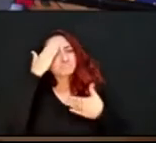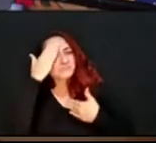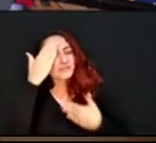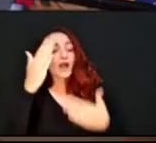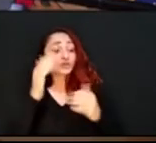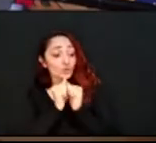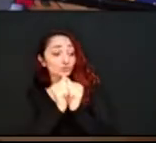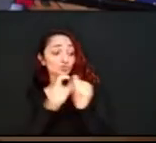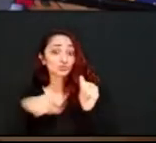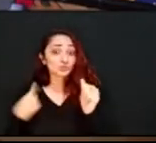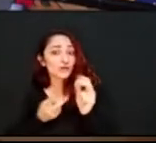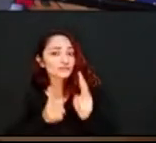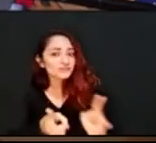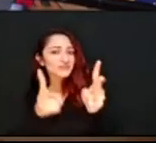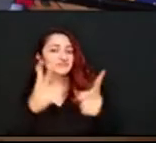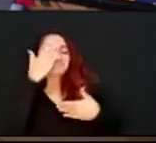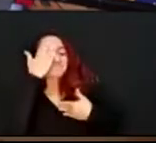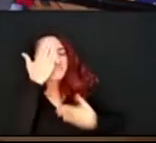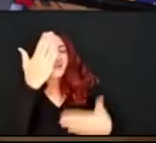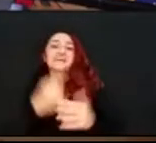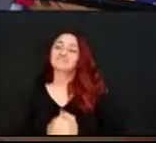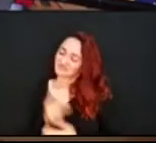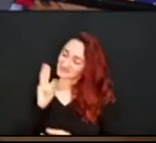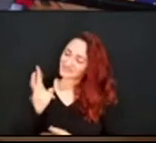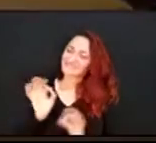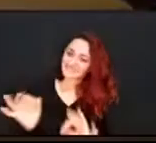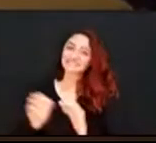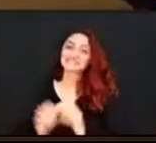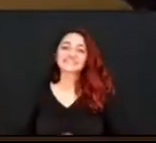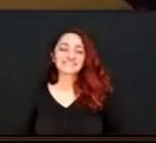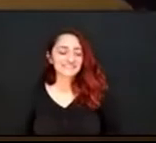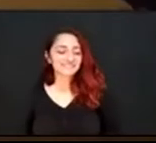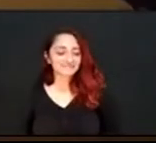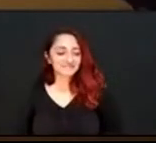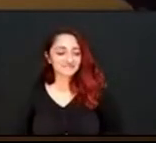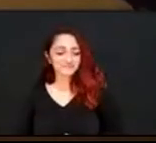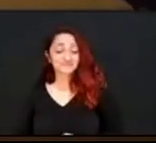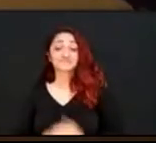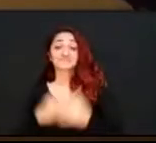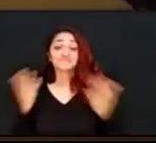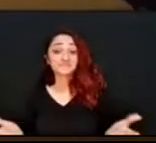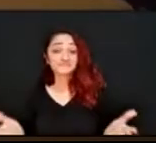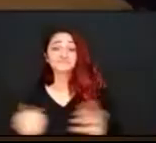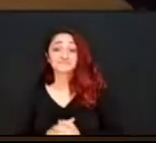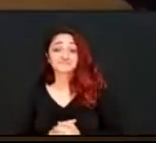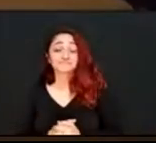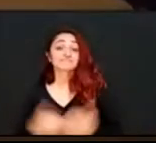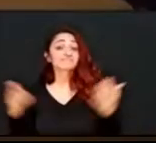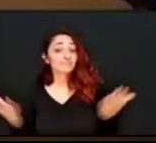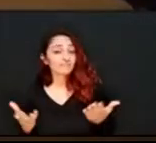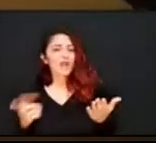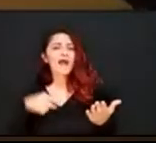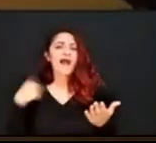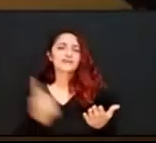obviamente ligado certeza obrigado tchau tchau é bom a gente tem uma trajetória